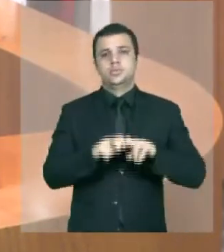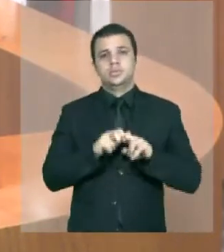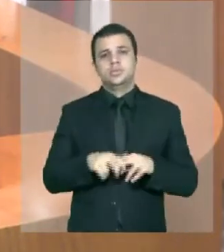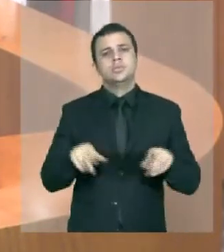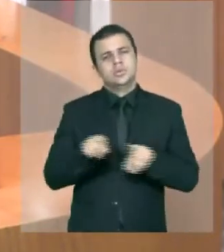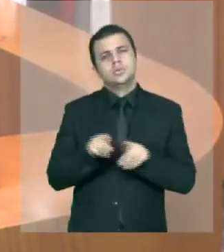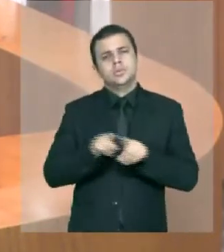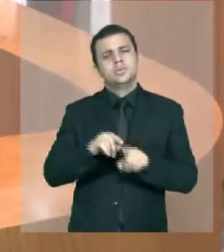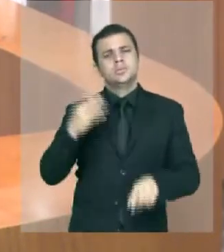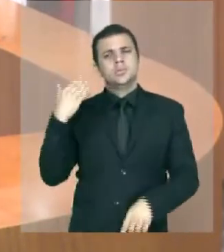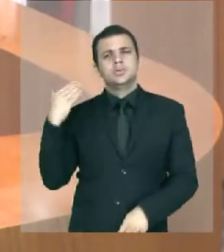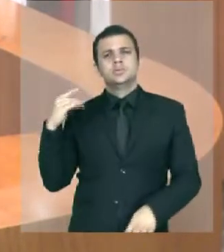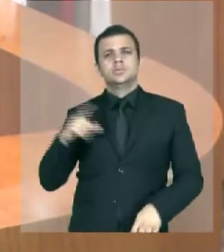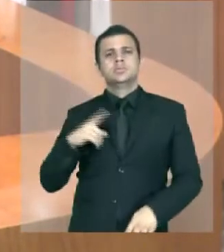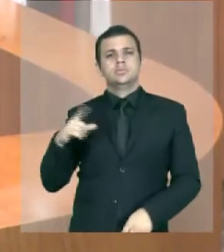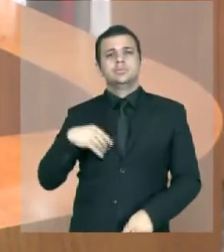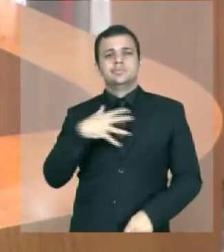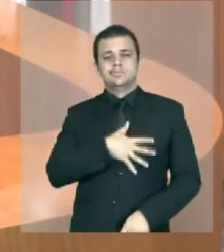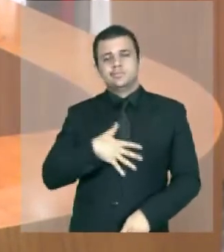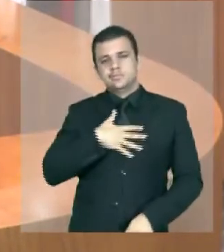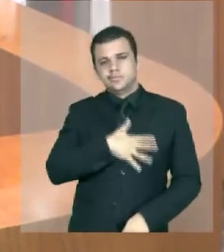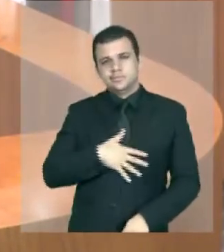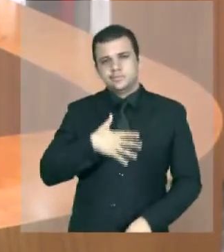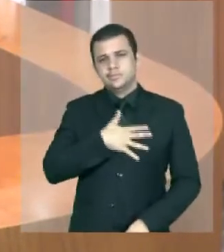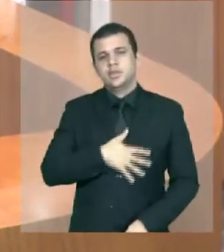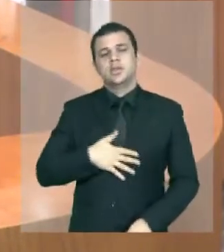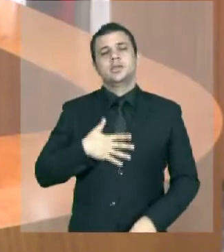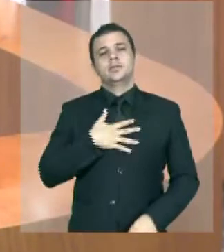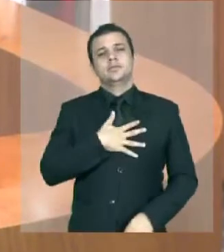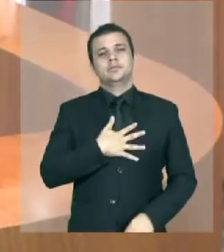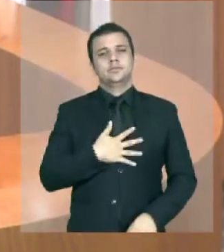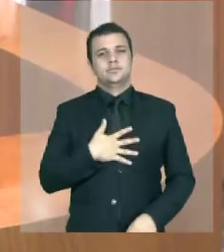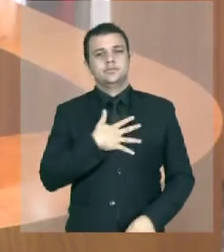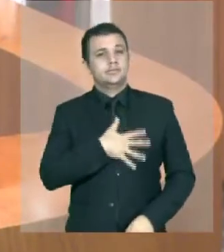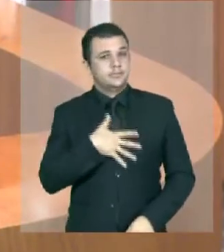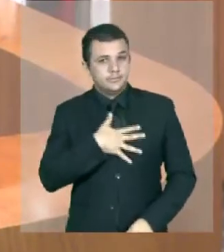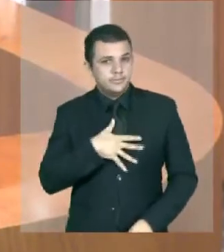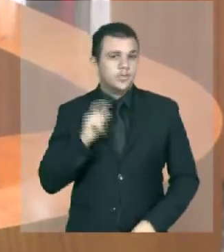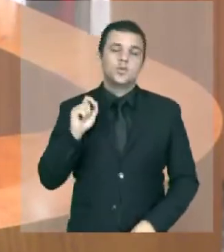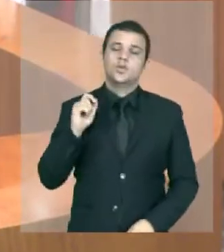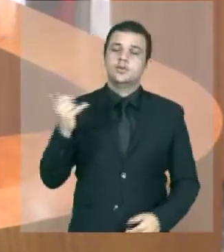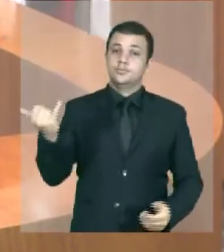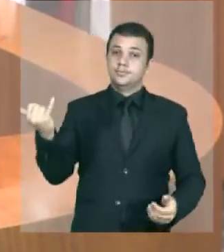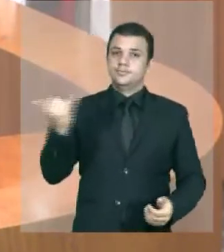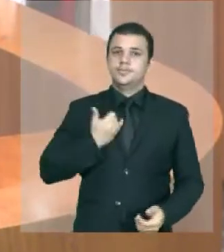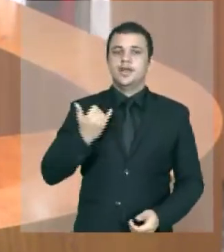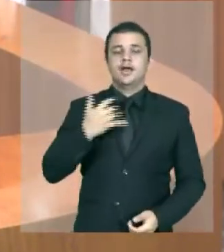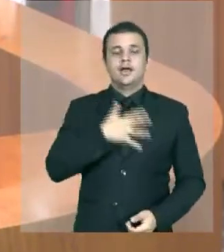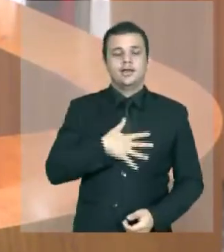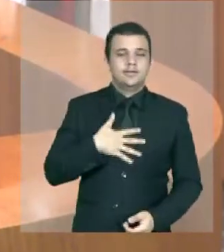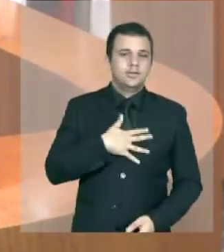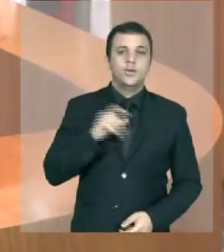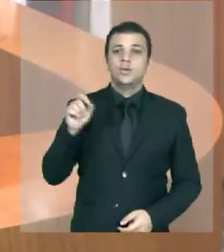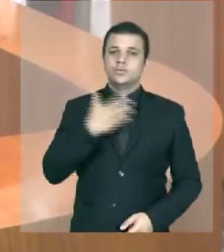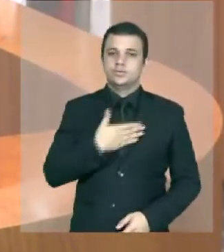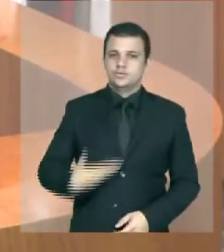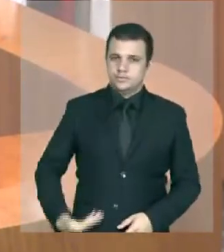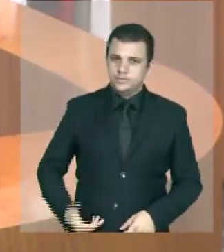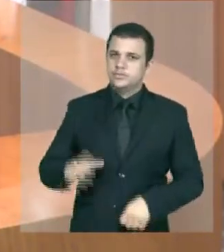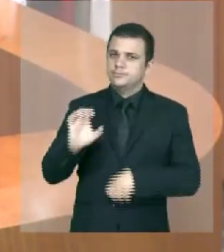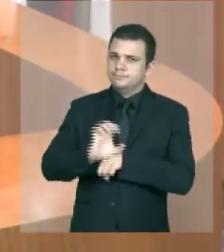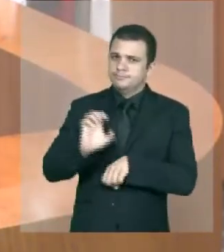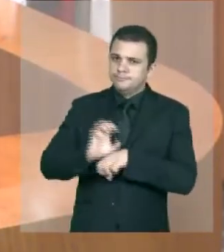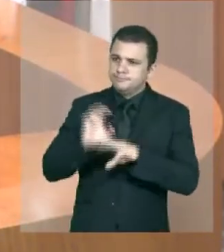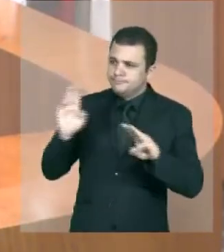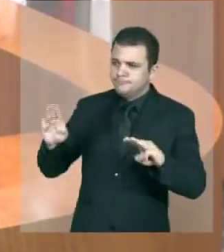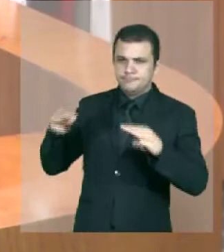pouco, tive a grata satisfação em ser informado que o governo do estado encaminhou esta casa